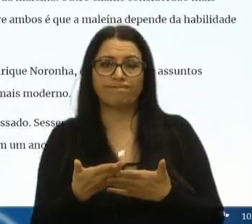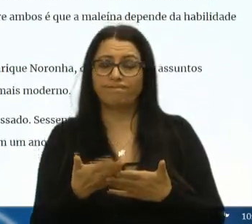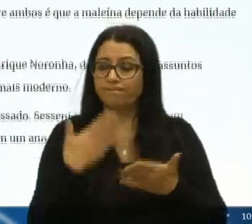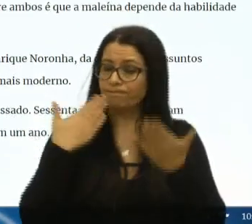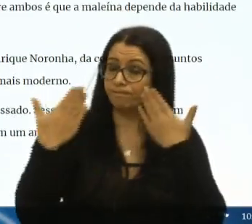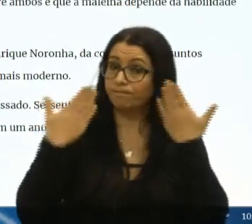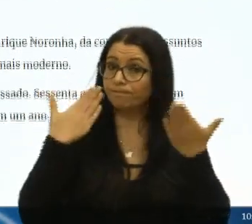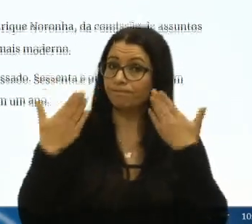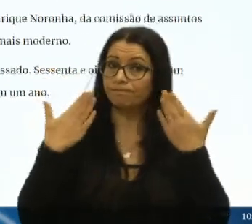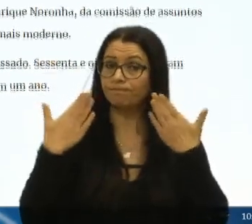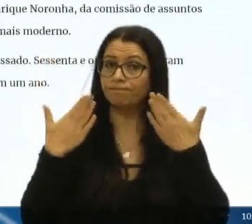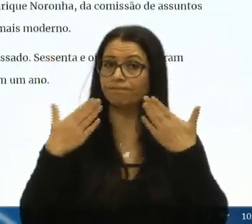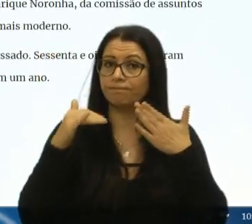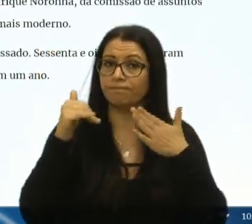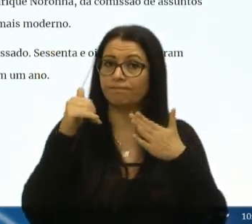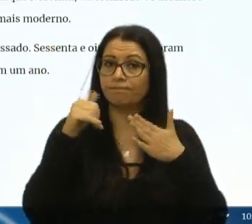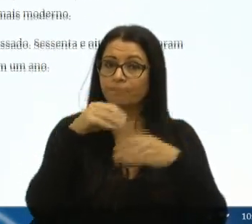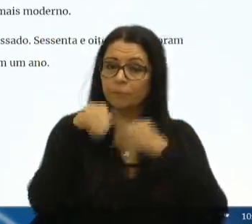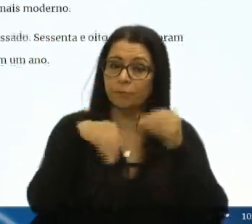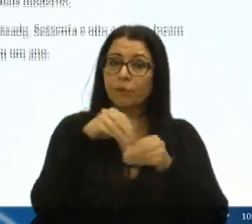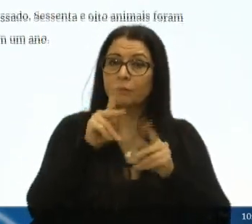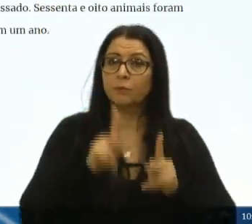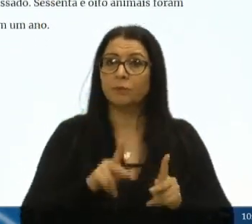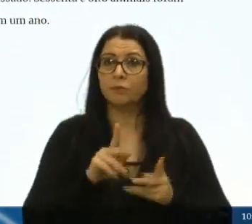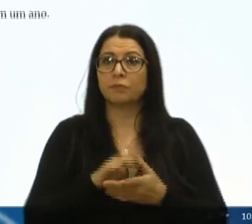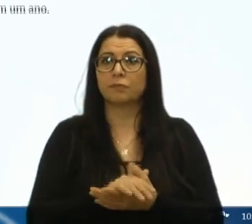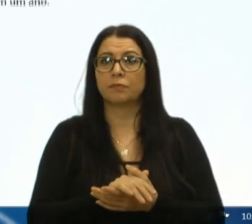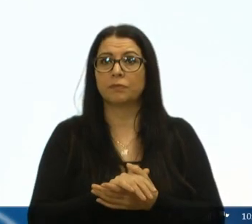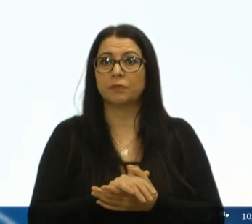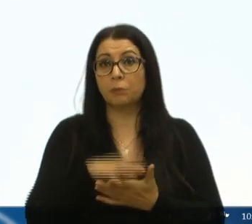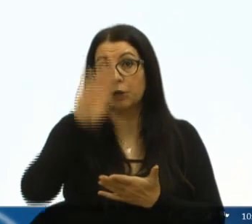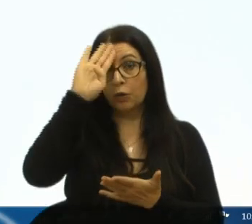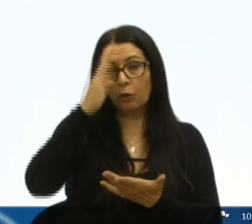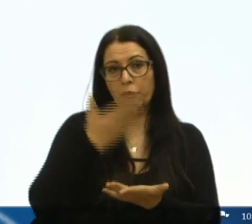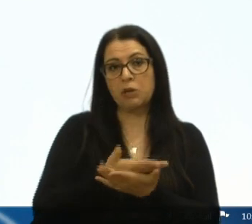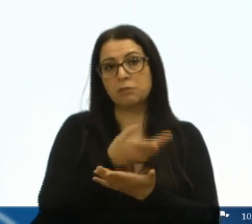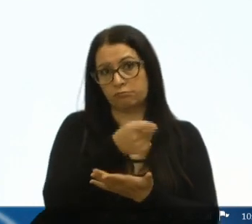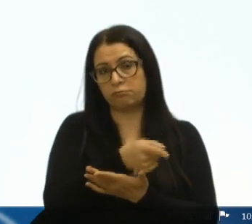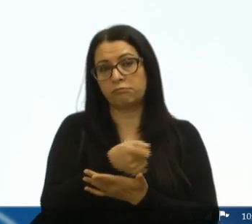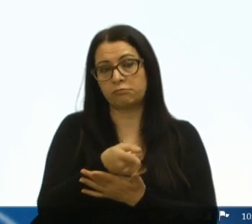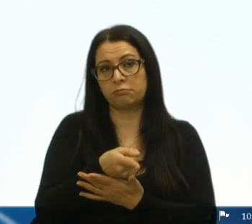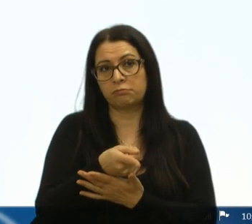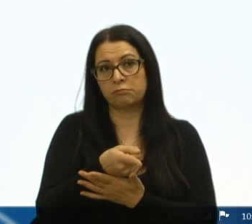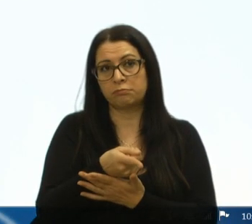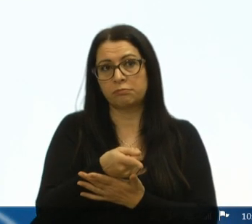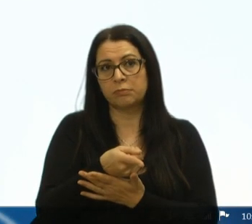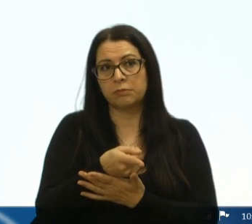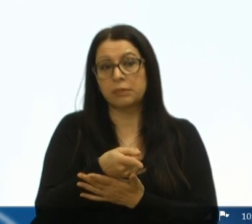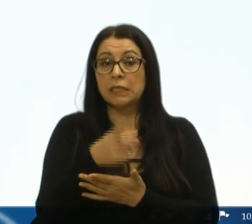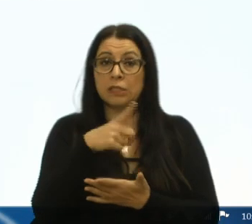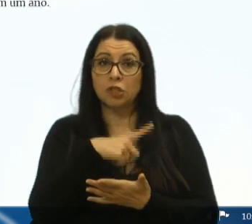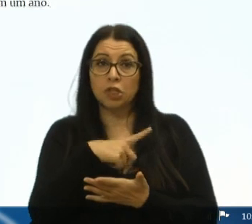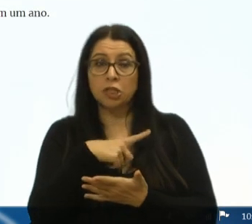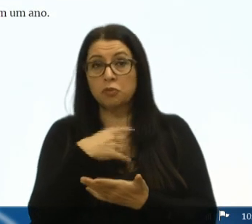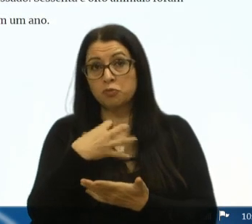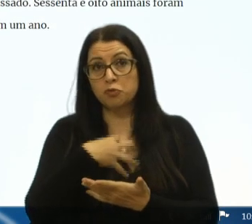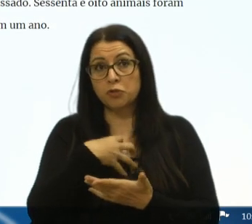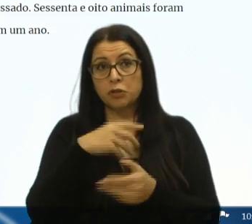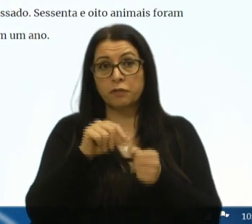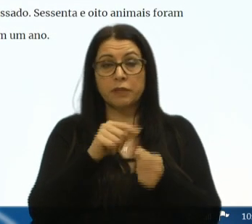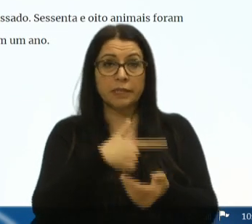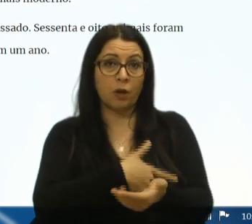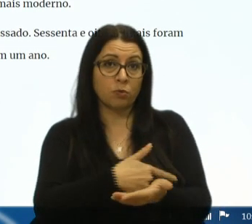desconfiança no meio das pessoas quanto a confiabilidade disso. Ali se existia uma forma de fazer o